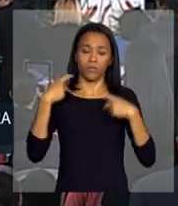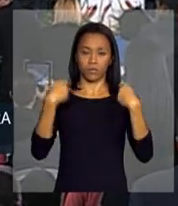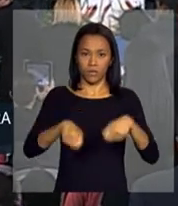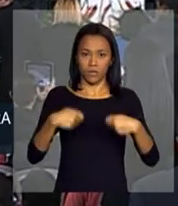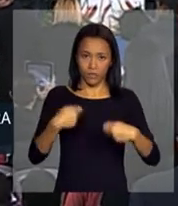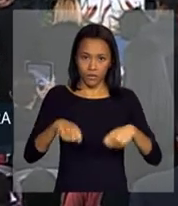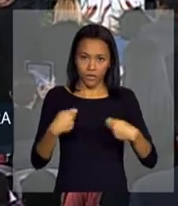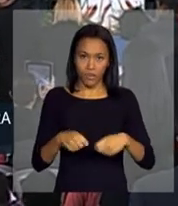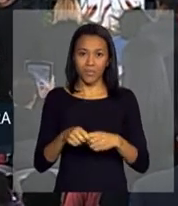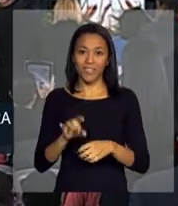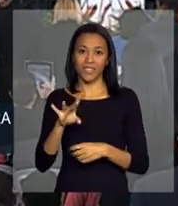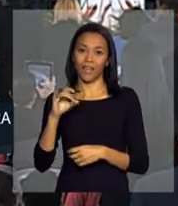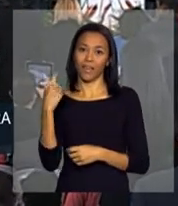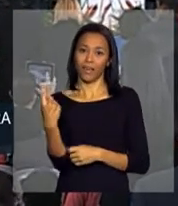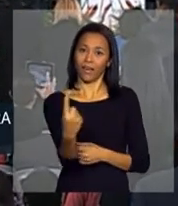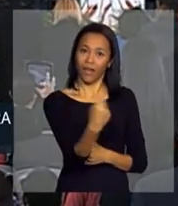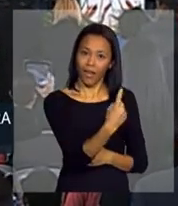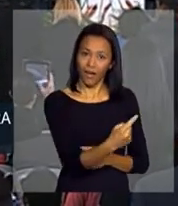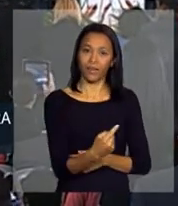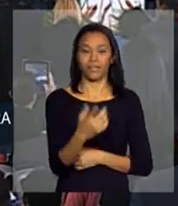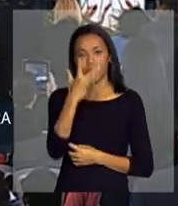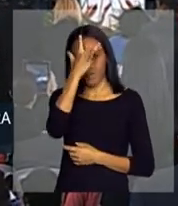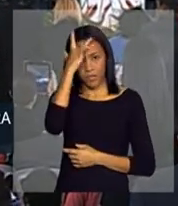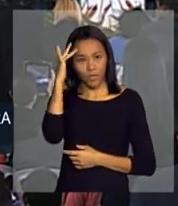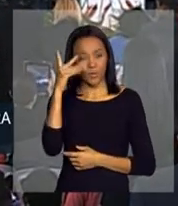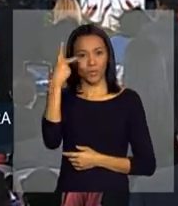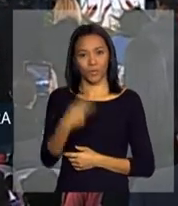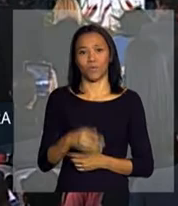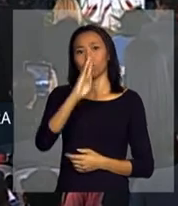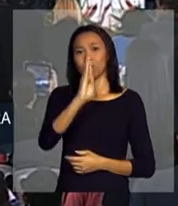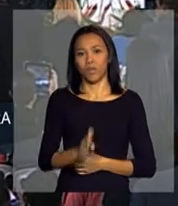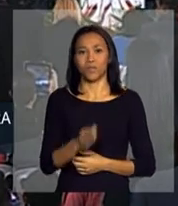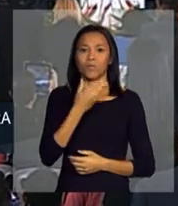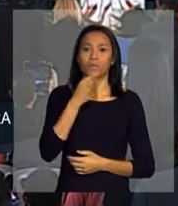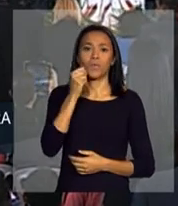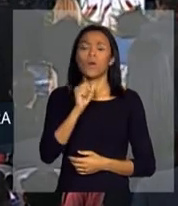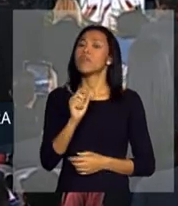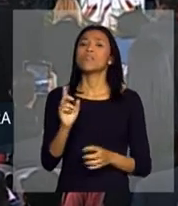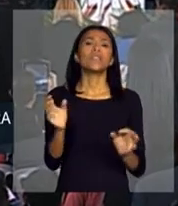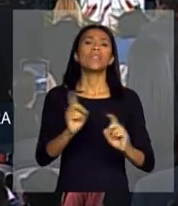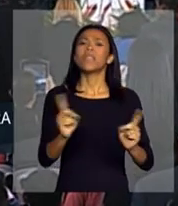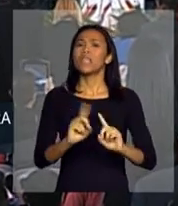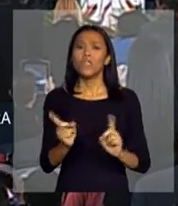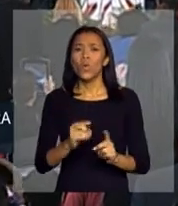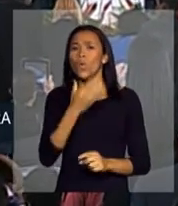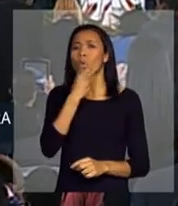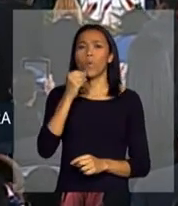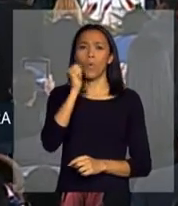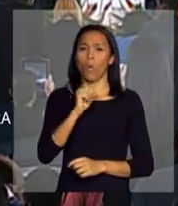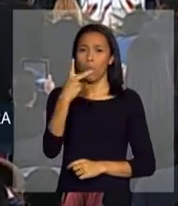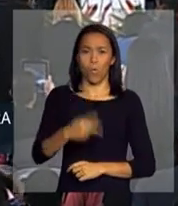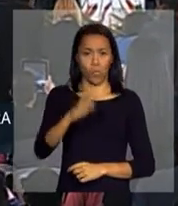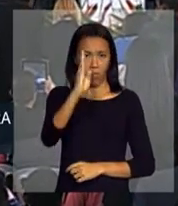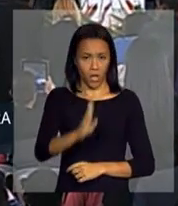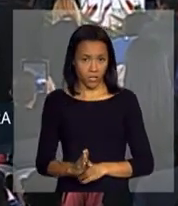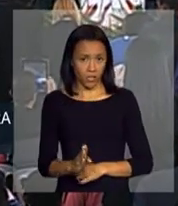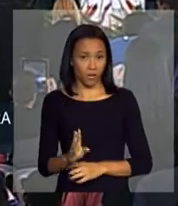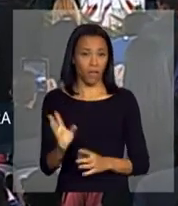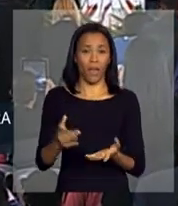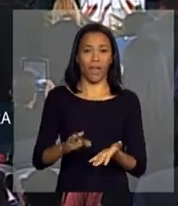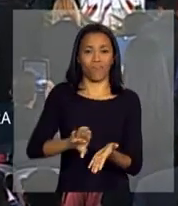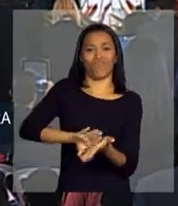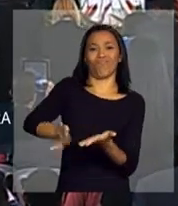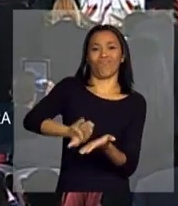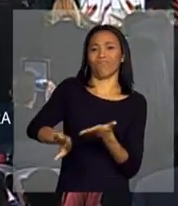precisamos de cada brasileiro e de cada brasileira. Nenhum brasileiro e nenhuma brasileira é